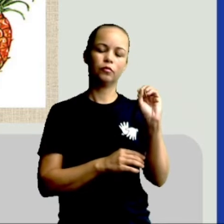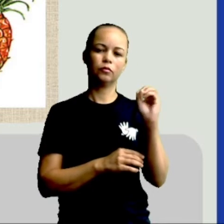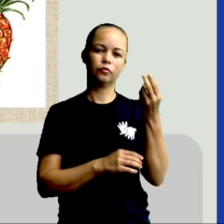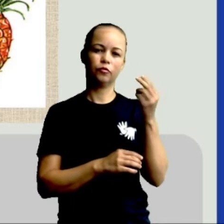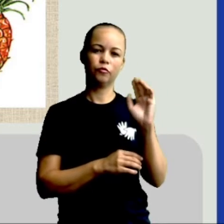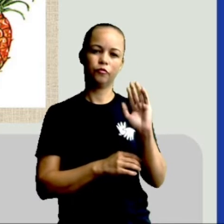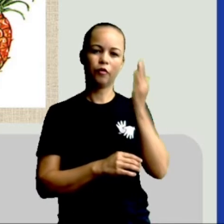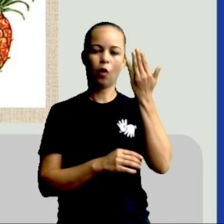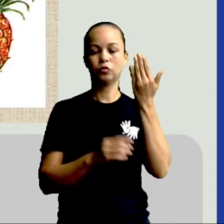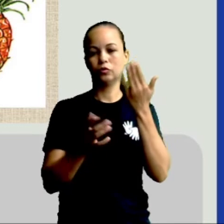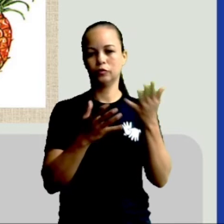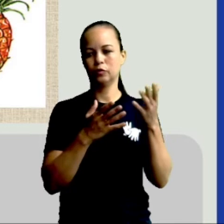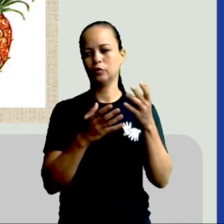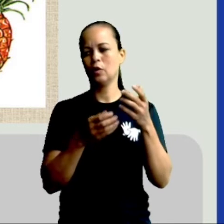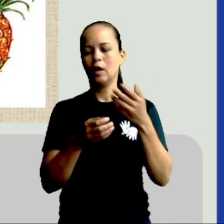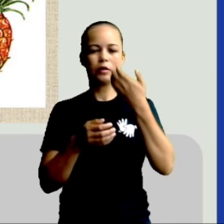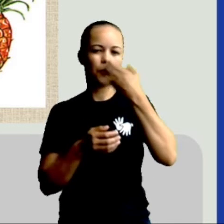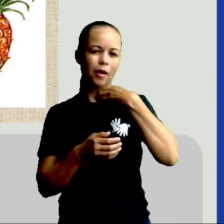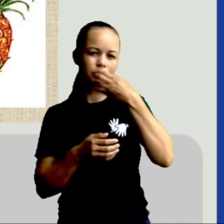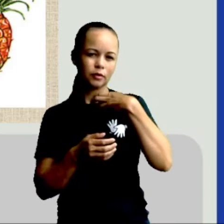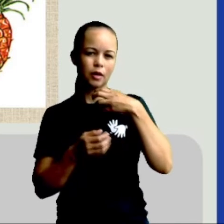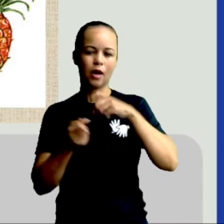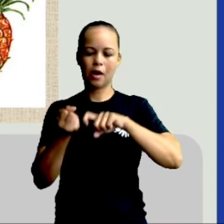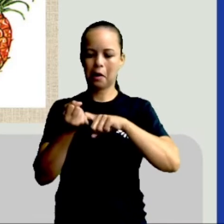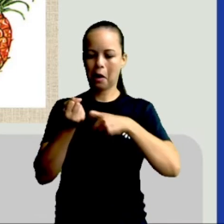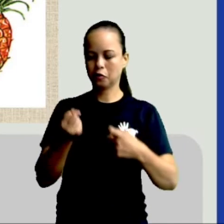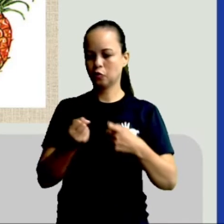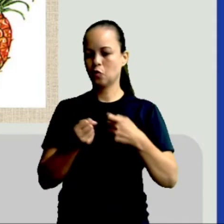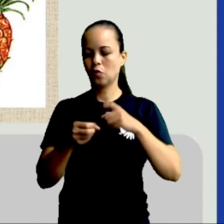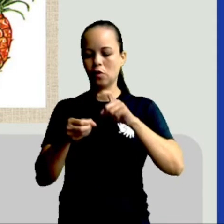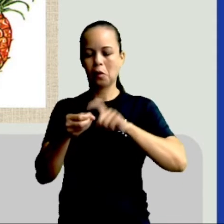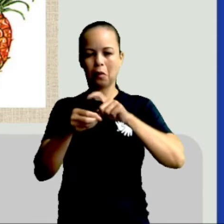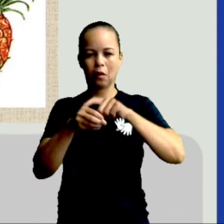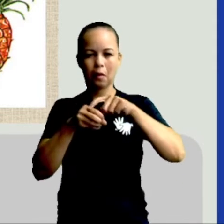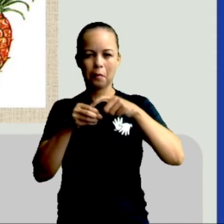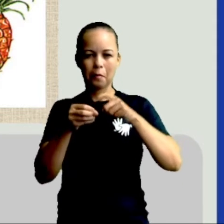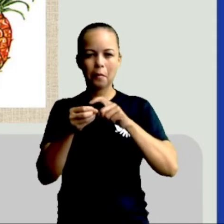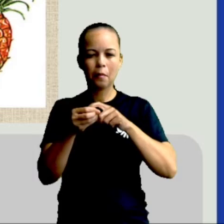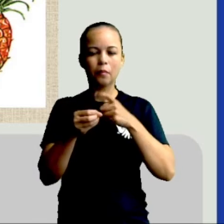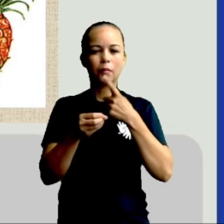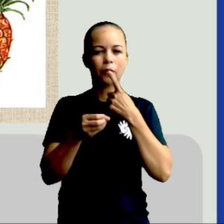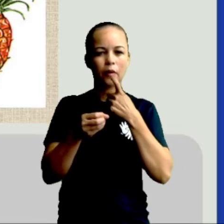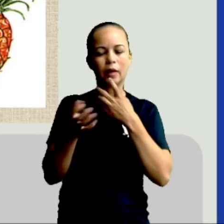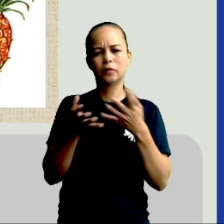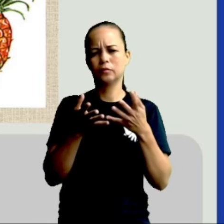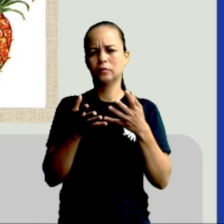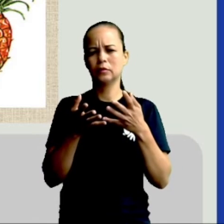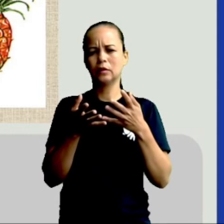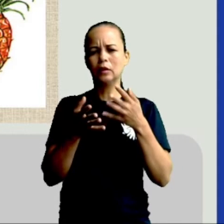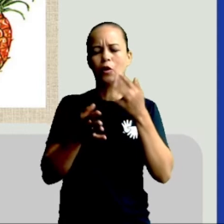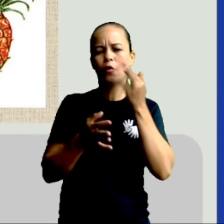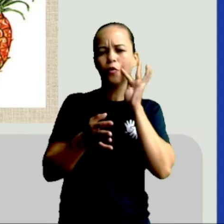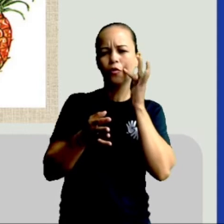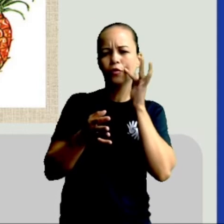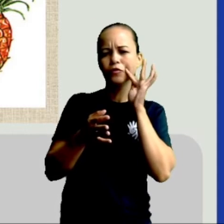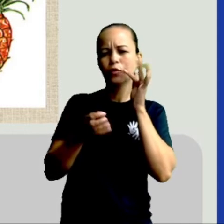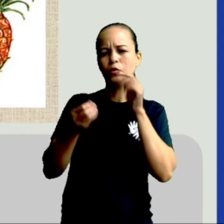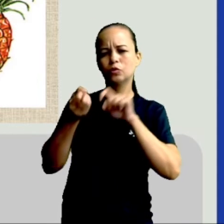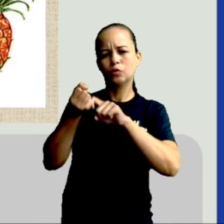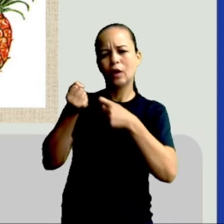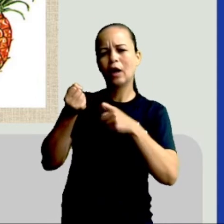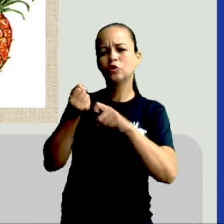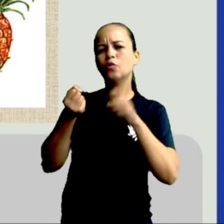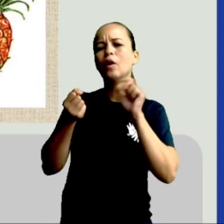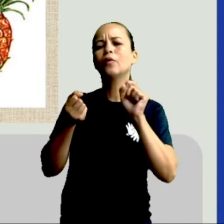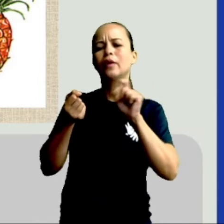Aí a maçã, o morango, o caju. Porque, gente, o fruto do caju é quem, gente? É a castanha. E aí, se você quiser se